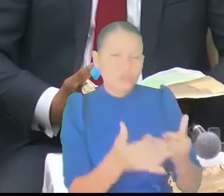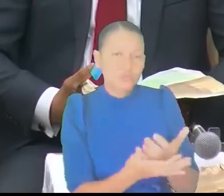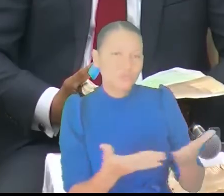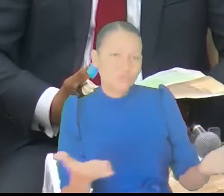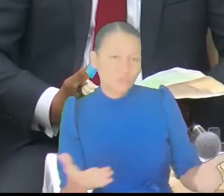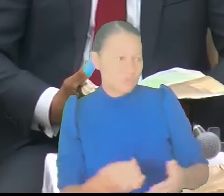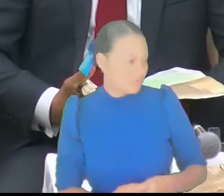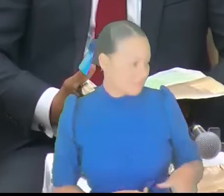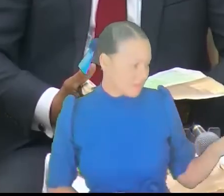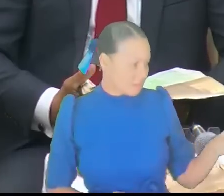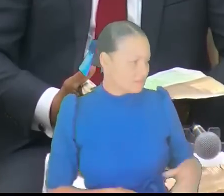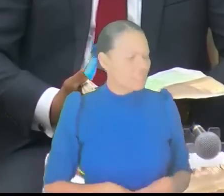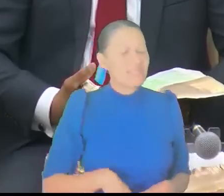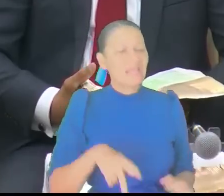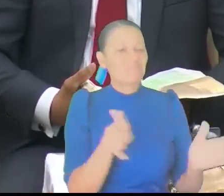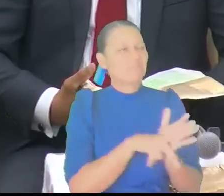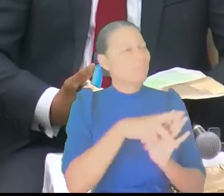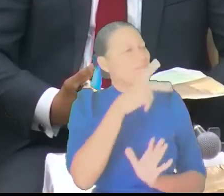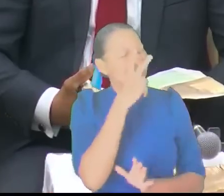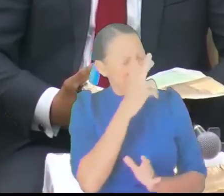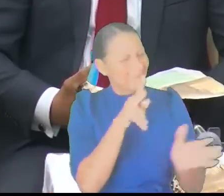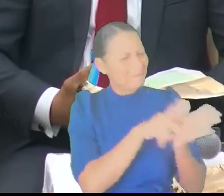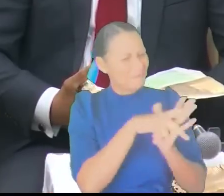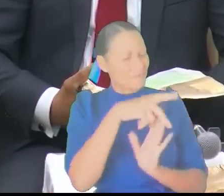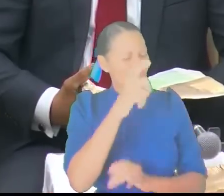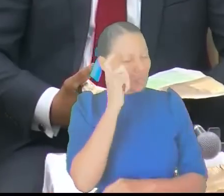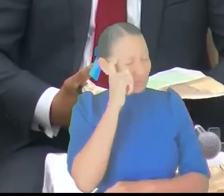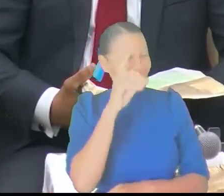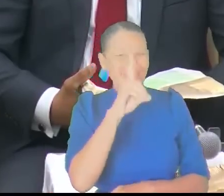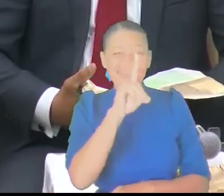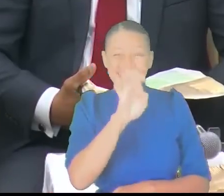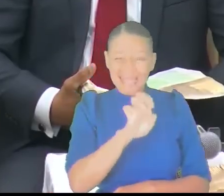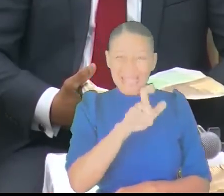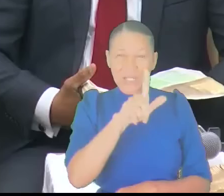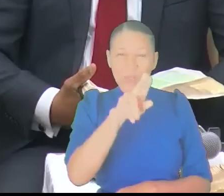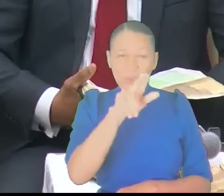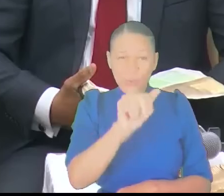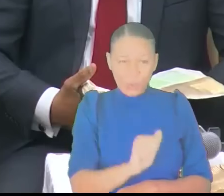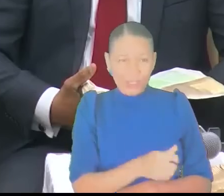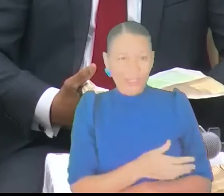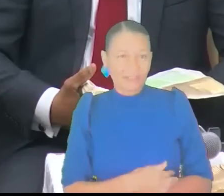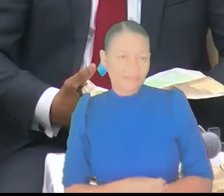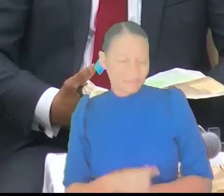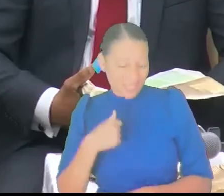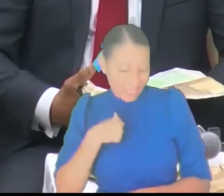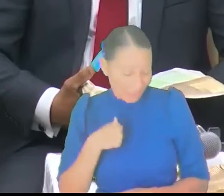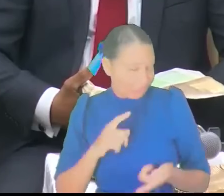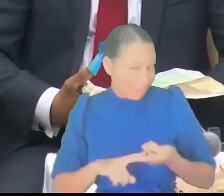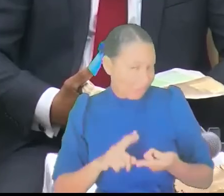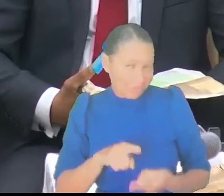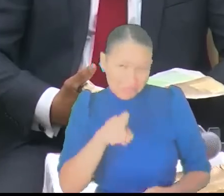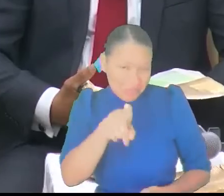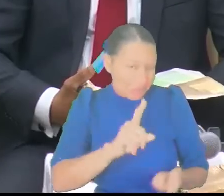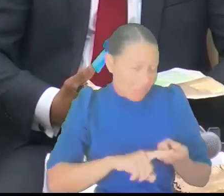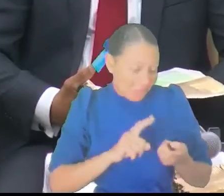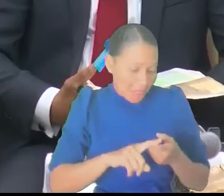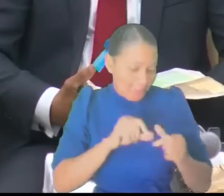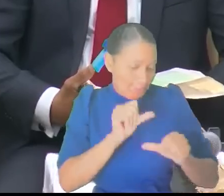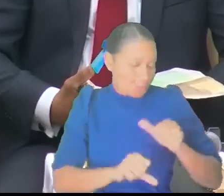é de lua? Quem já ouviu essa expressão? Quem já ouviu? Não é só fulano não, sou eu e tu também. Glória a Jesus.